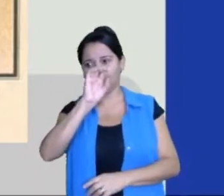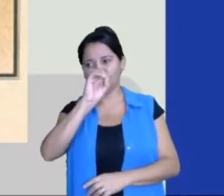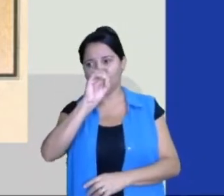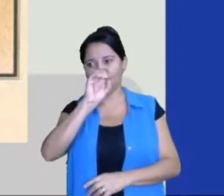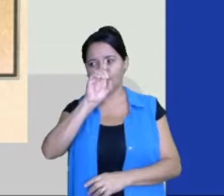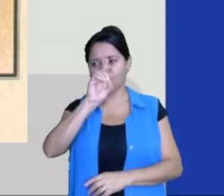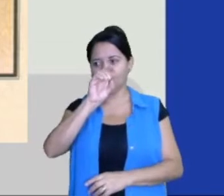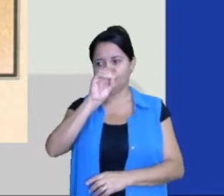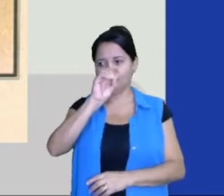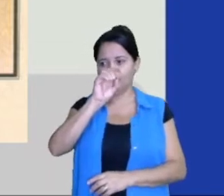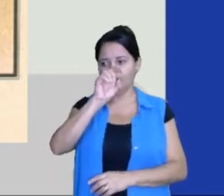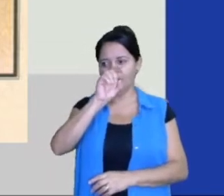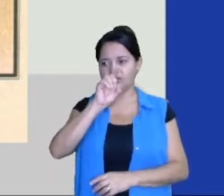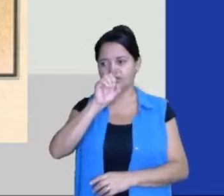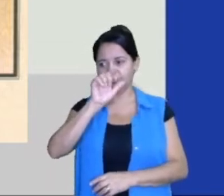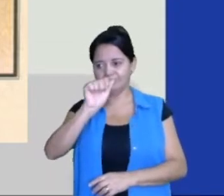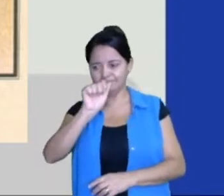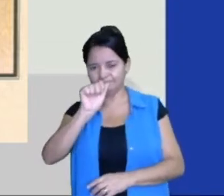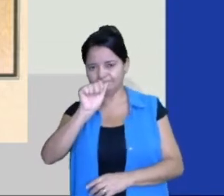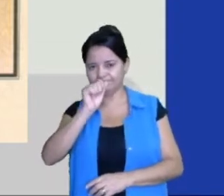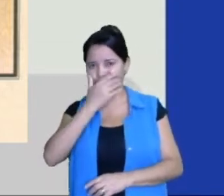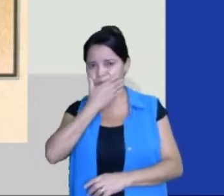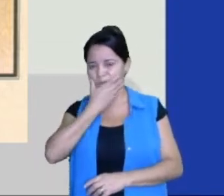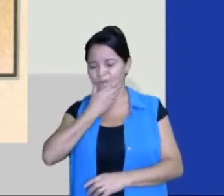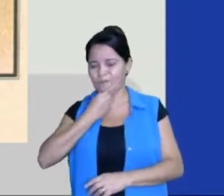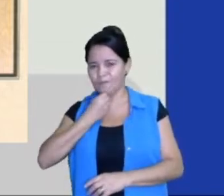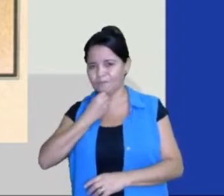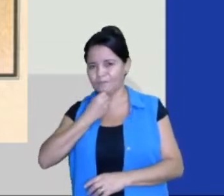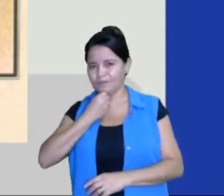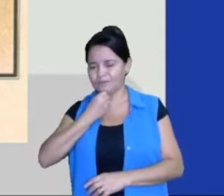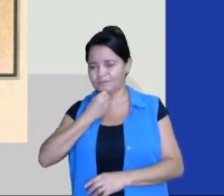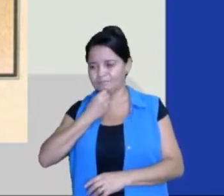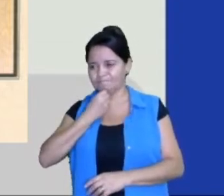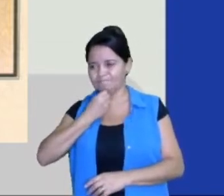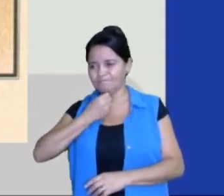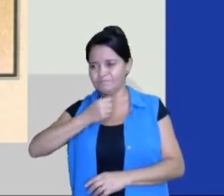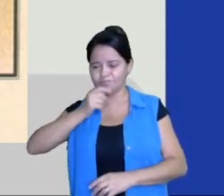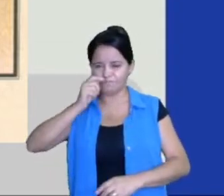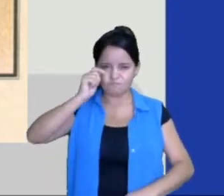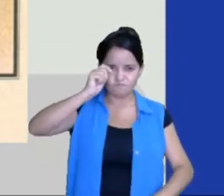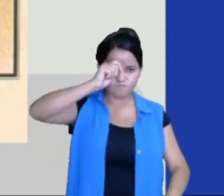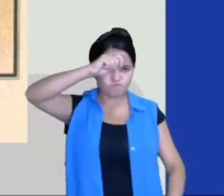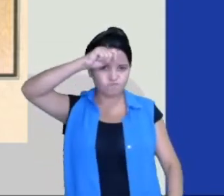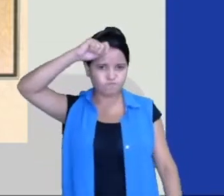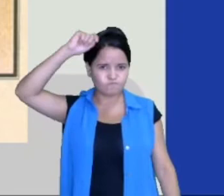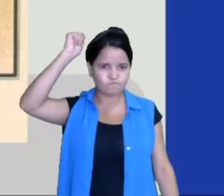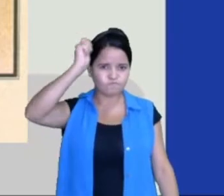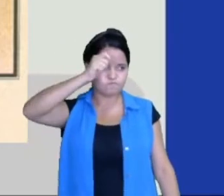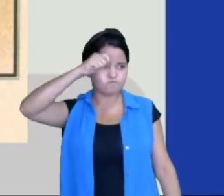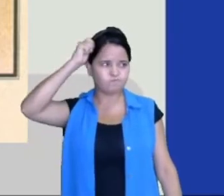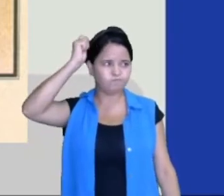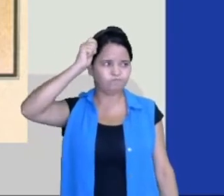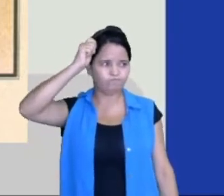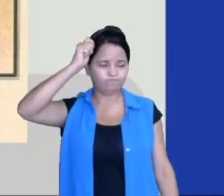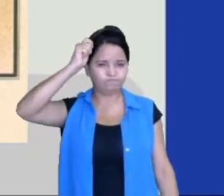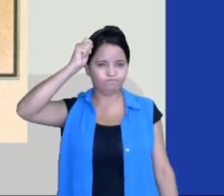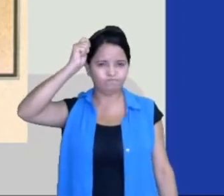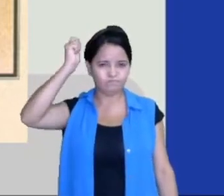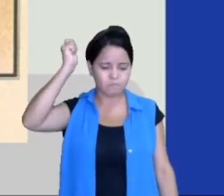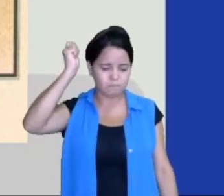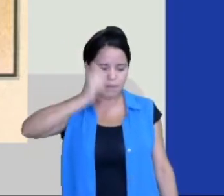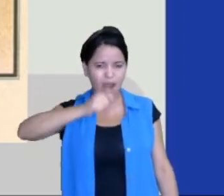um homem com um chicote na mão. Então nós temos, nesse momento, em que o povo